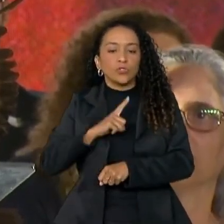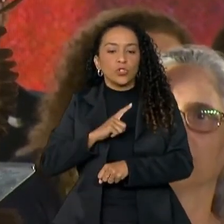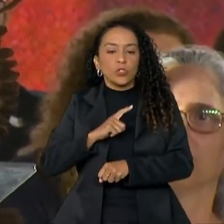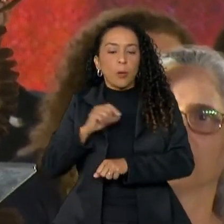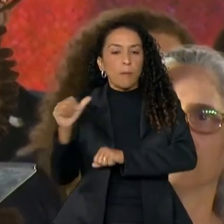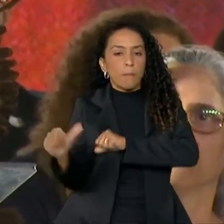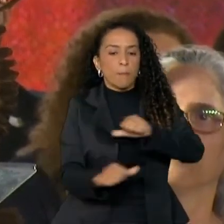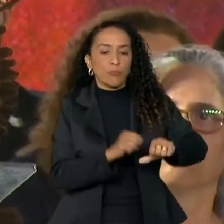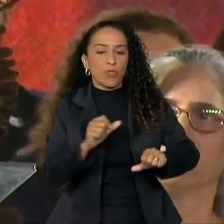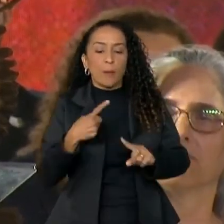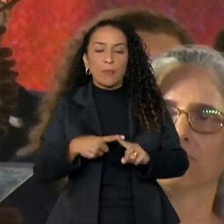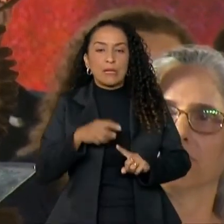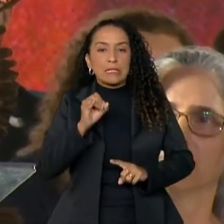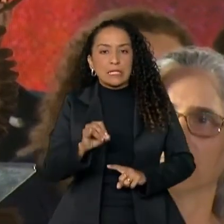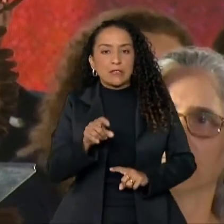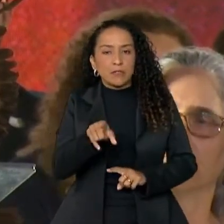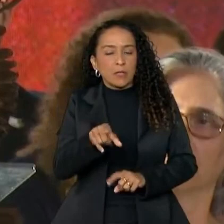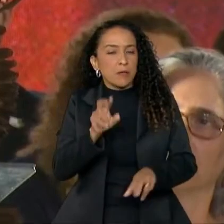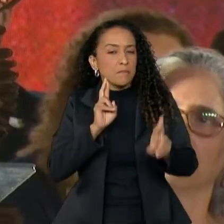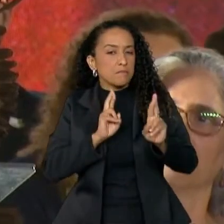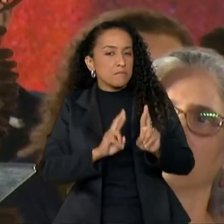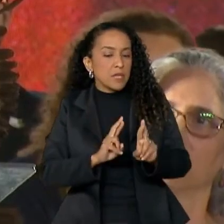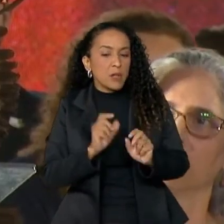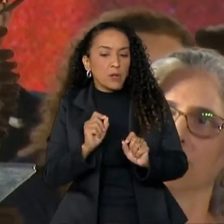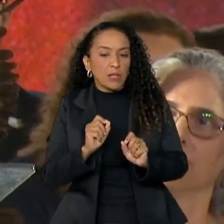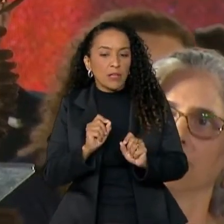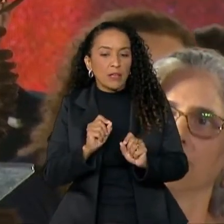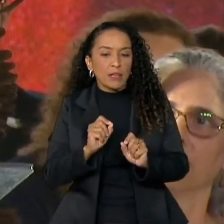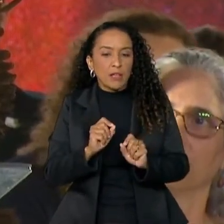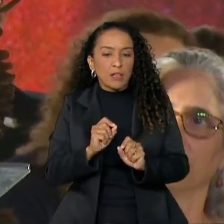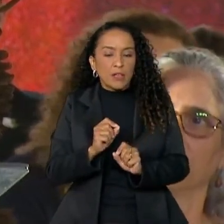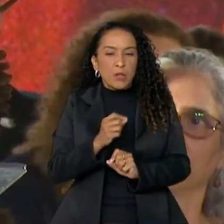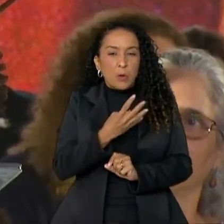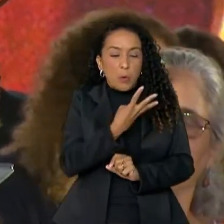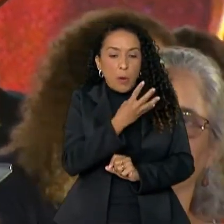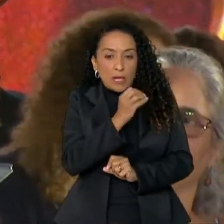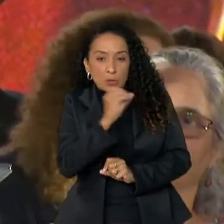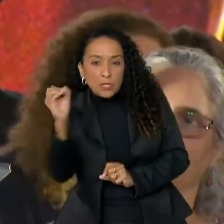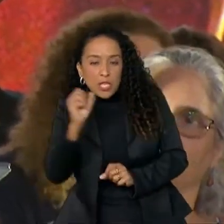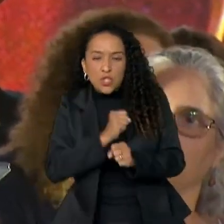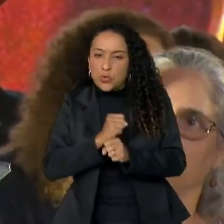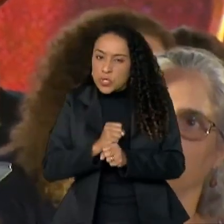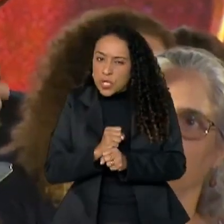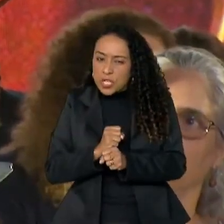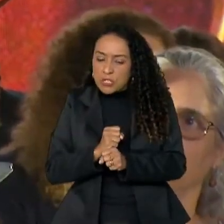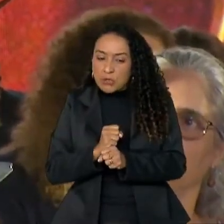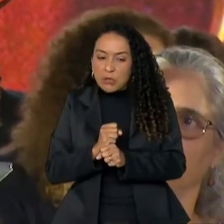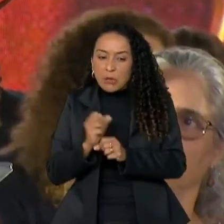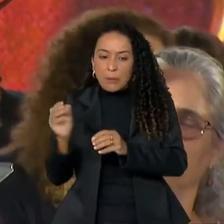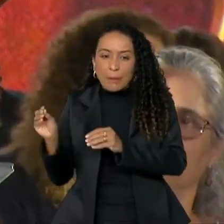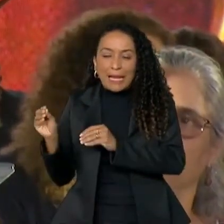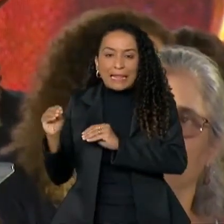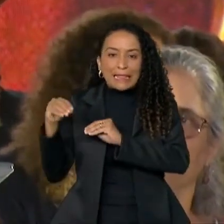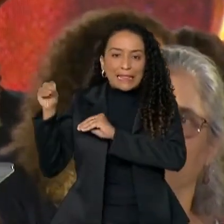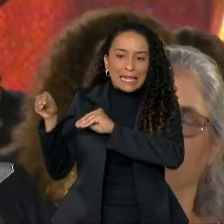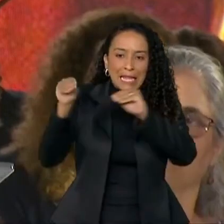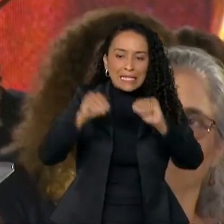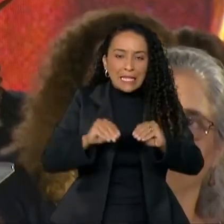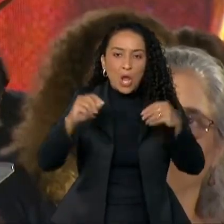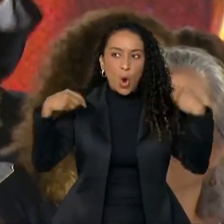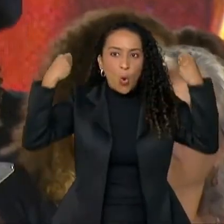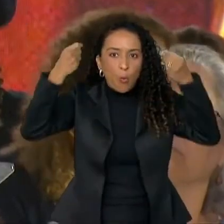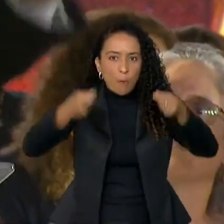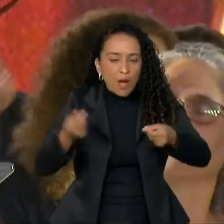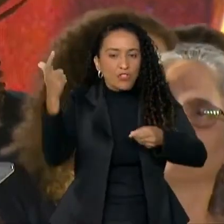lutar. Porque se vocês esperaram quase 400 anos para trazer o mando de volta,